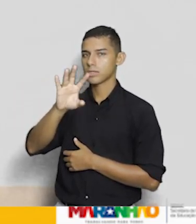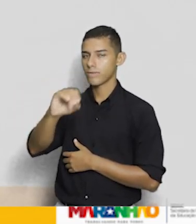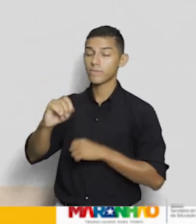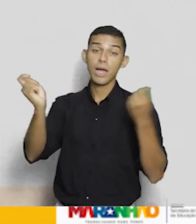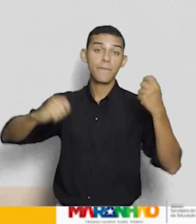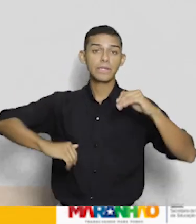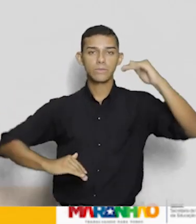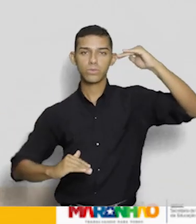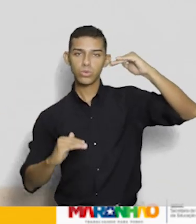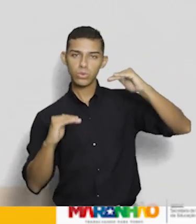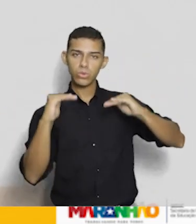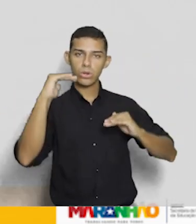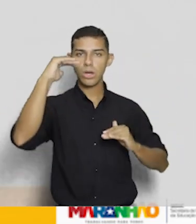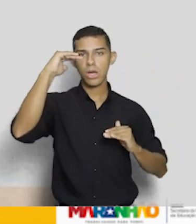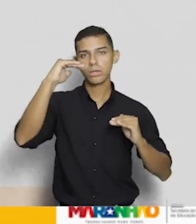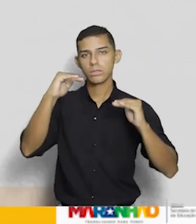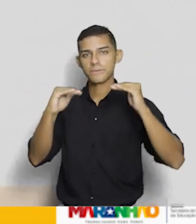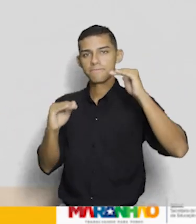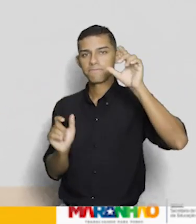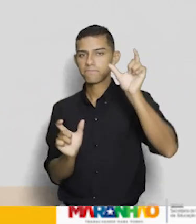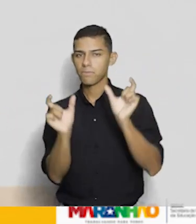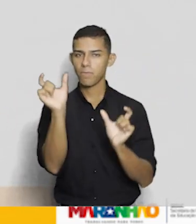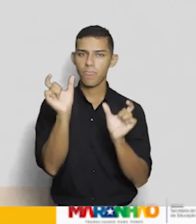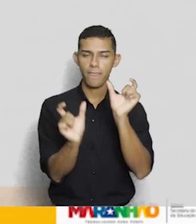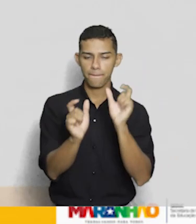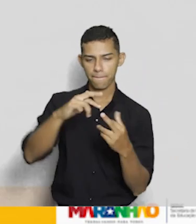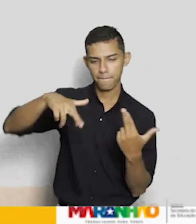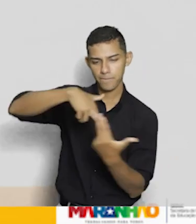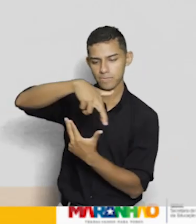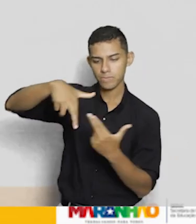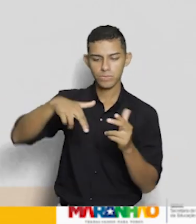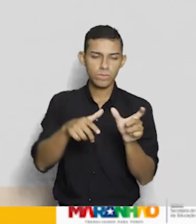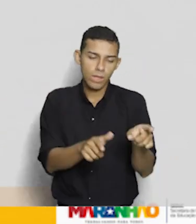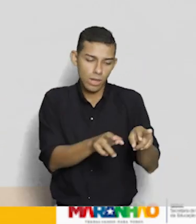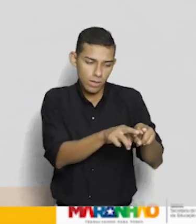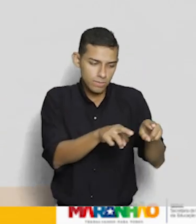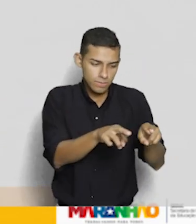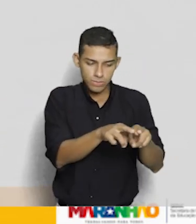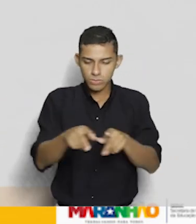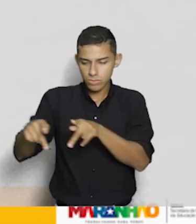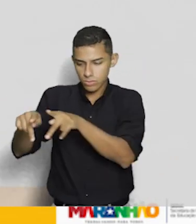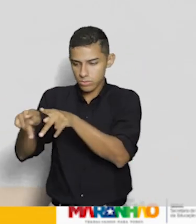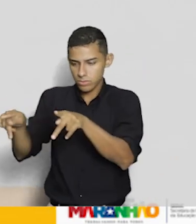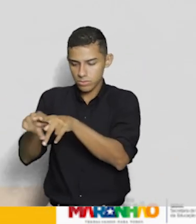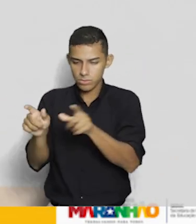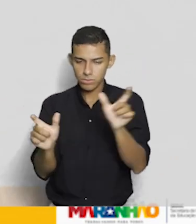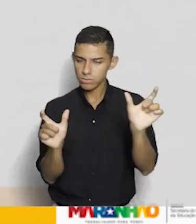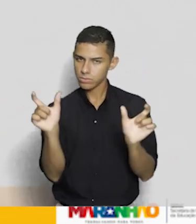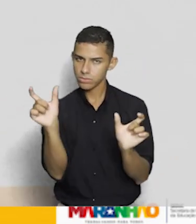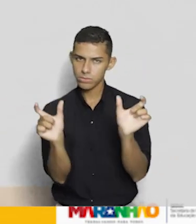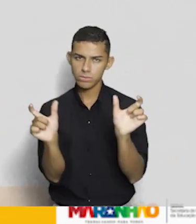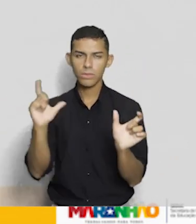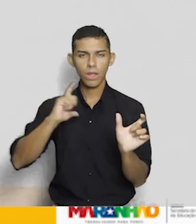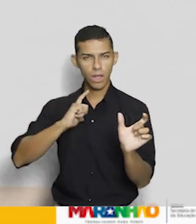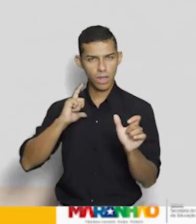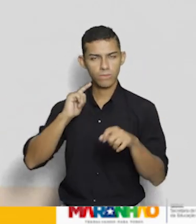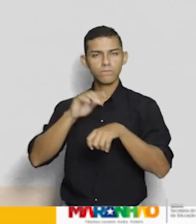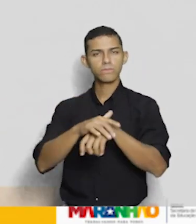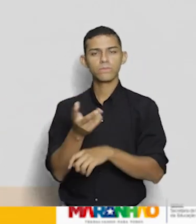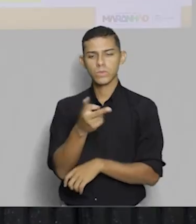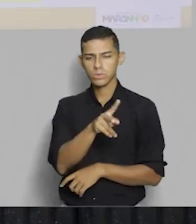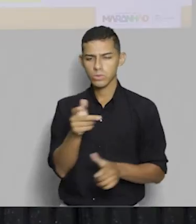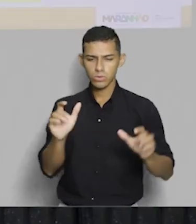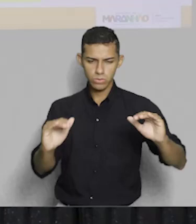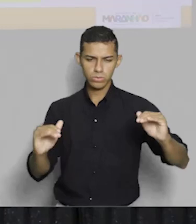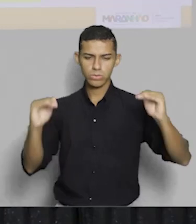balanceamento da reação ou seja o balanceamento é fazer com que a gente tenha a mesma